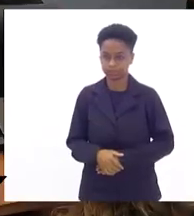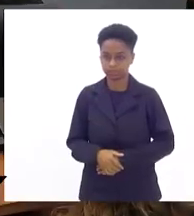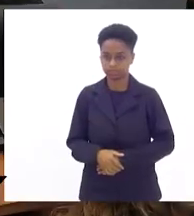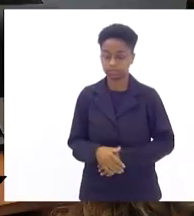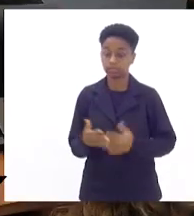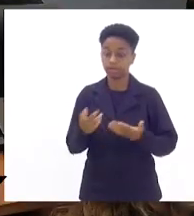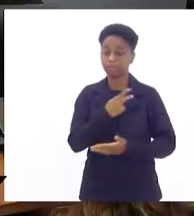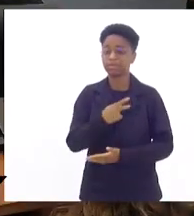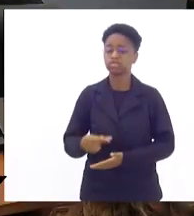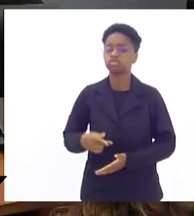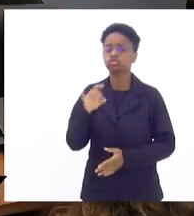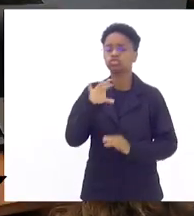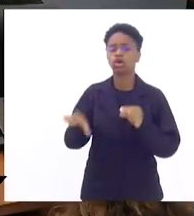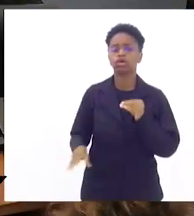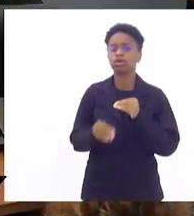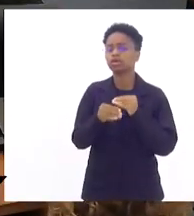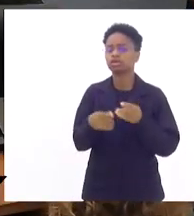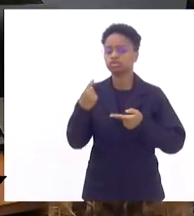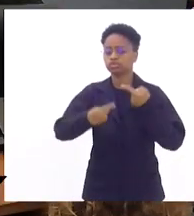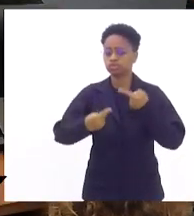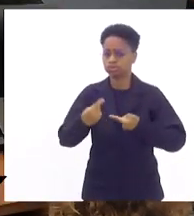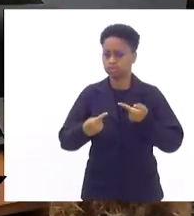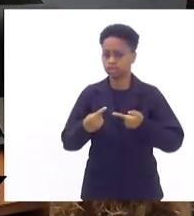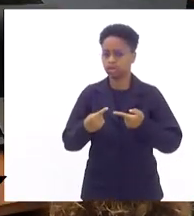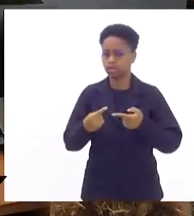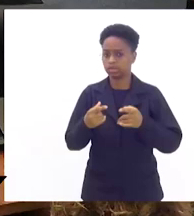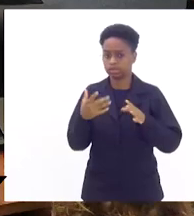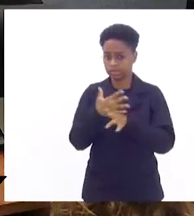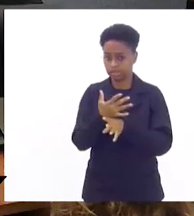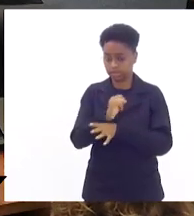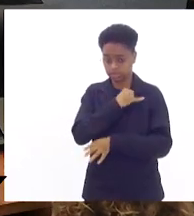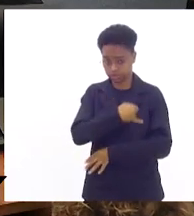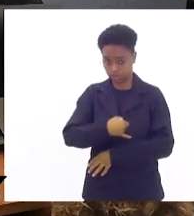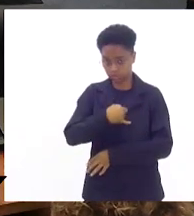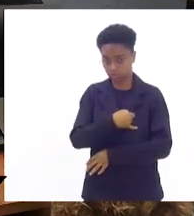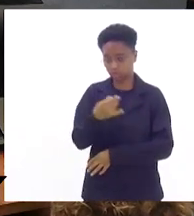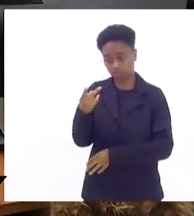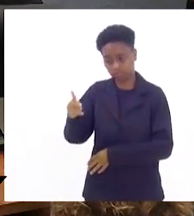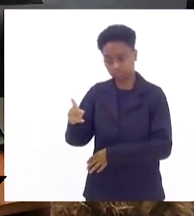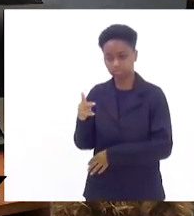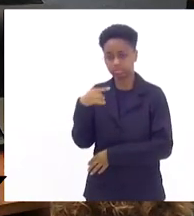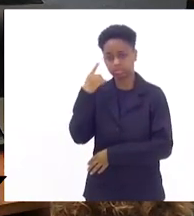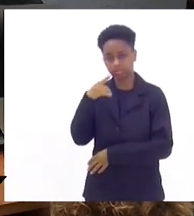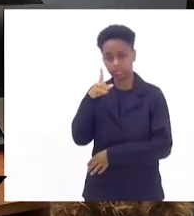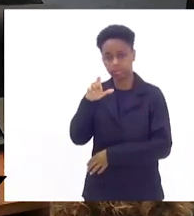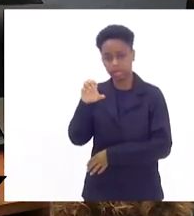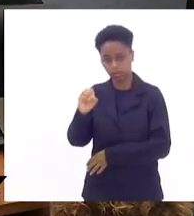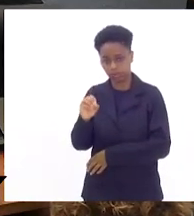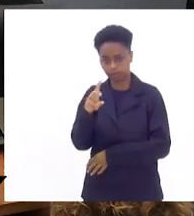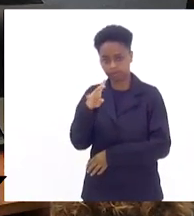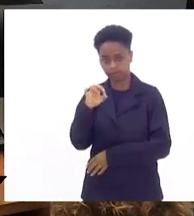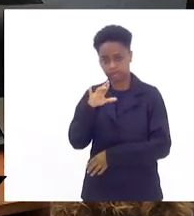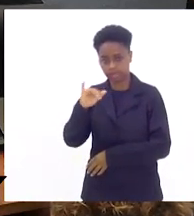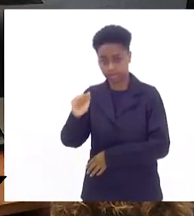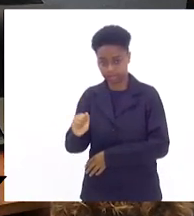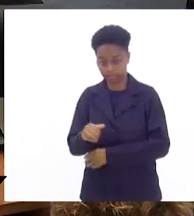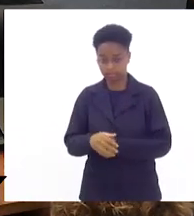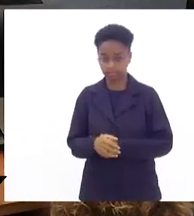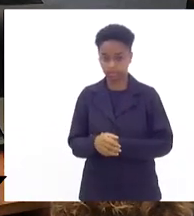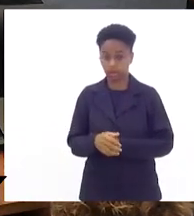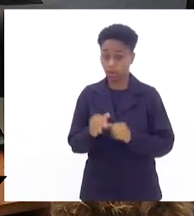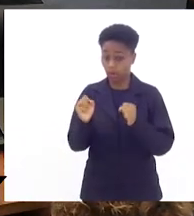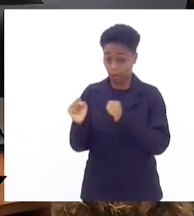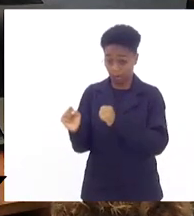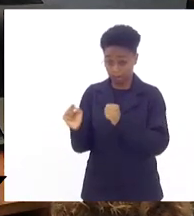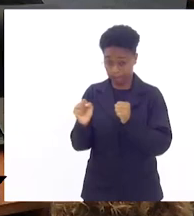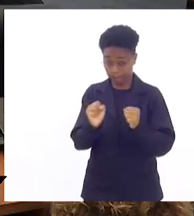Presidente, só para contribuir com essa discussão do município de São João de Meriti, do nosso deputado Léo Vieira, o poder cedente,